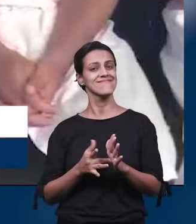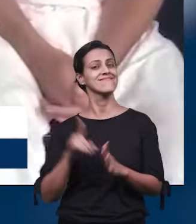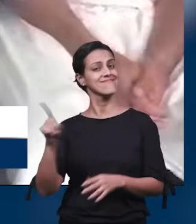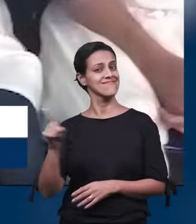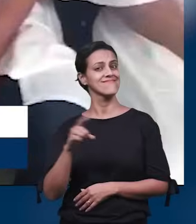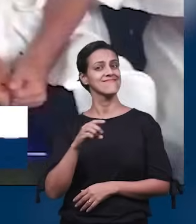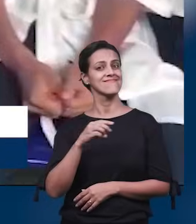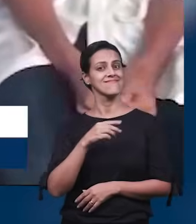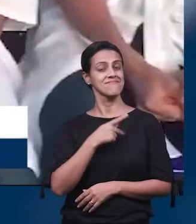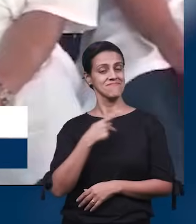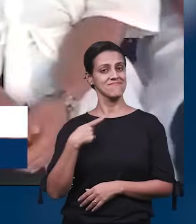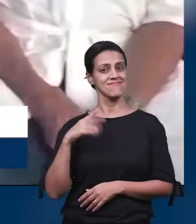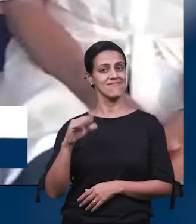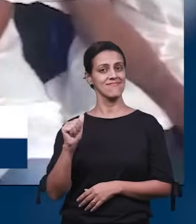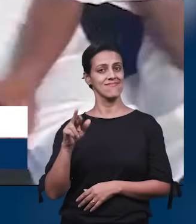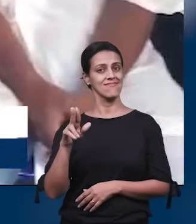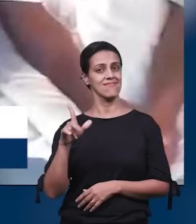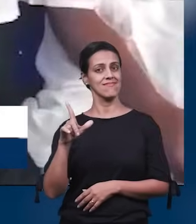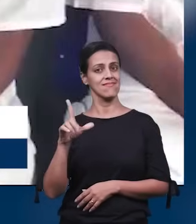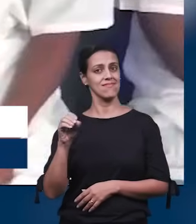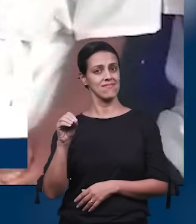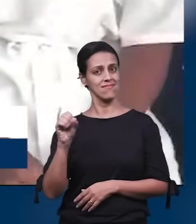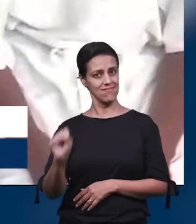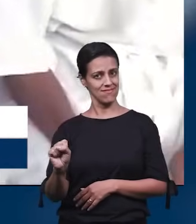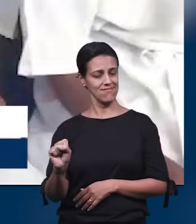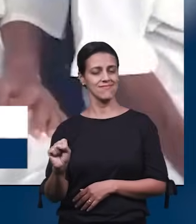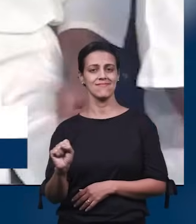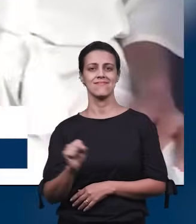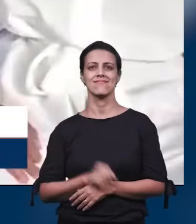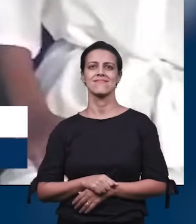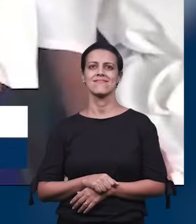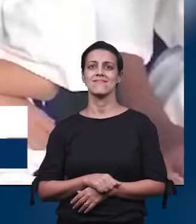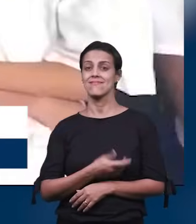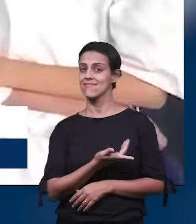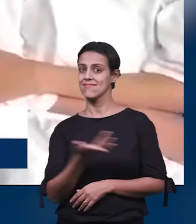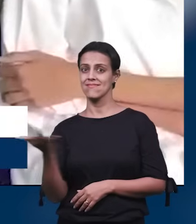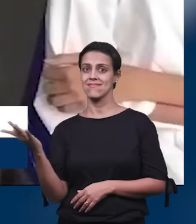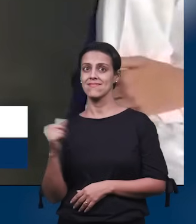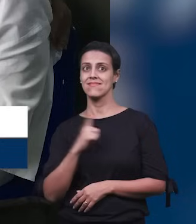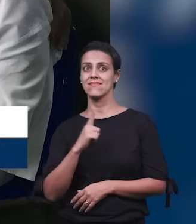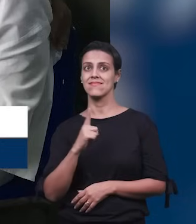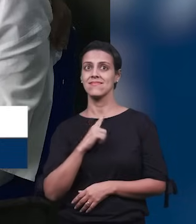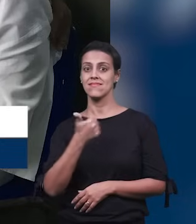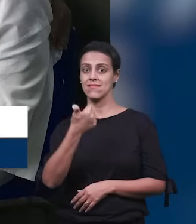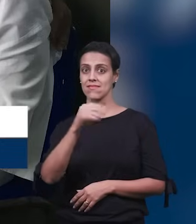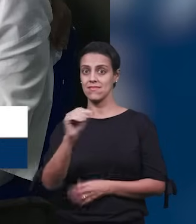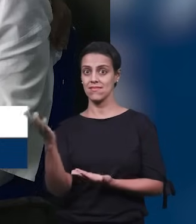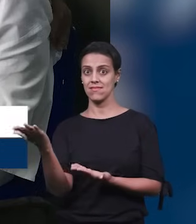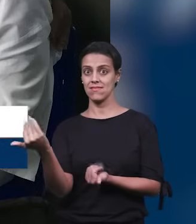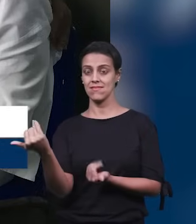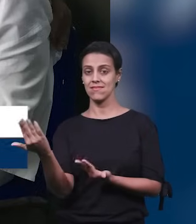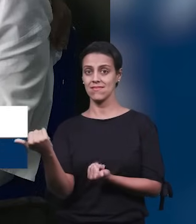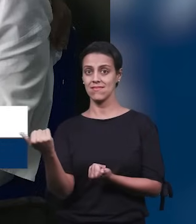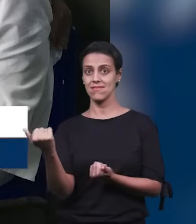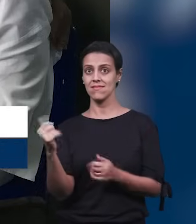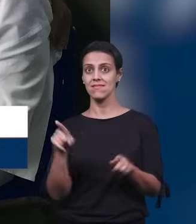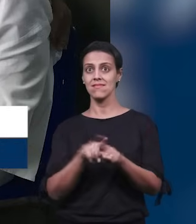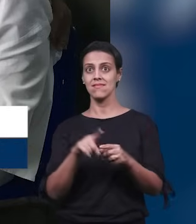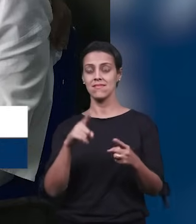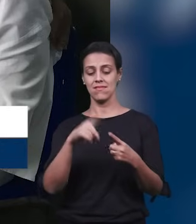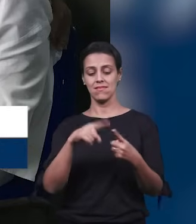Humberto Pereira dos Santos. Dentre os batizados, estavam 10 jovens e 3 pessoas do grupo